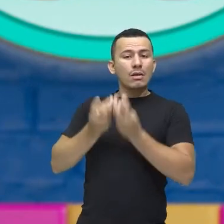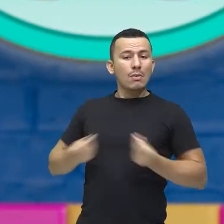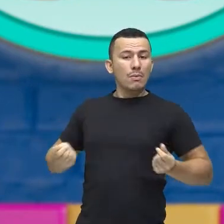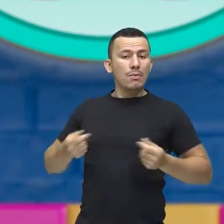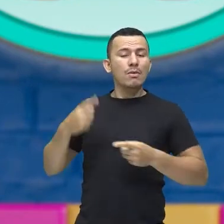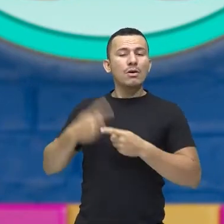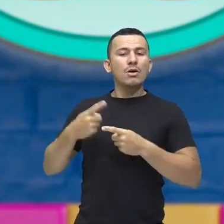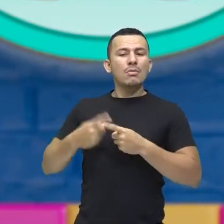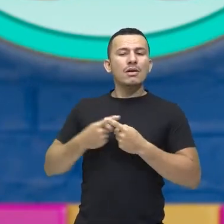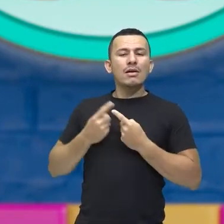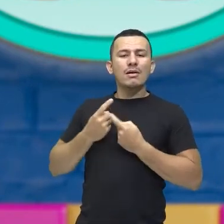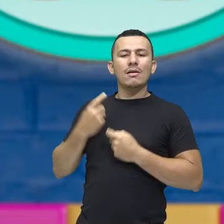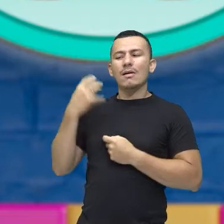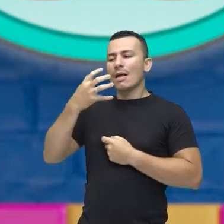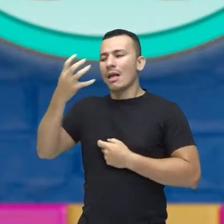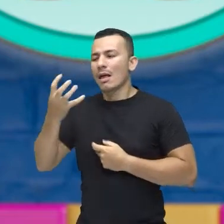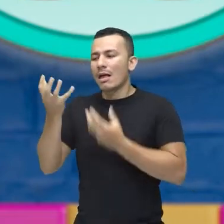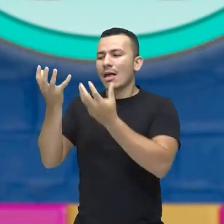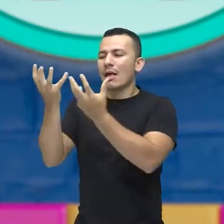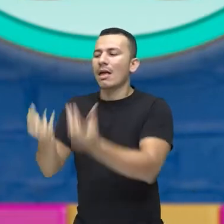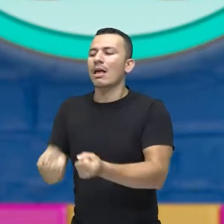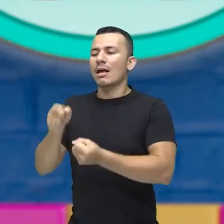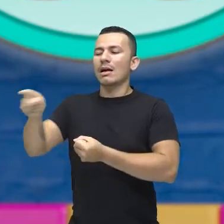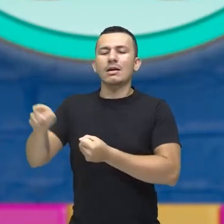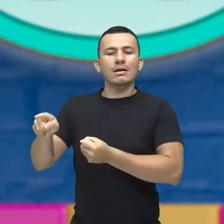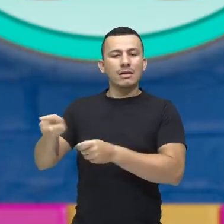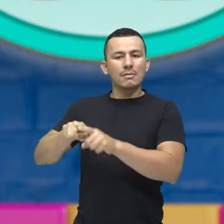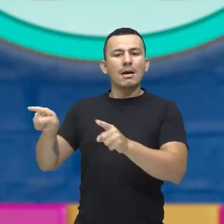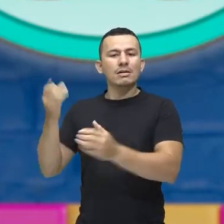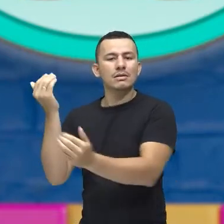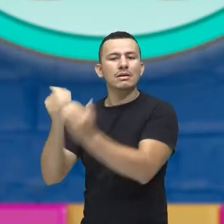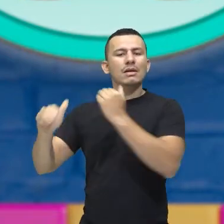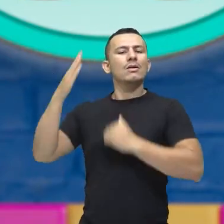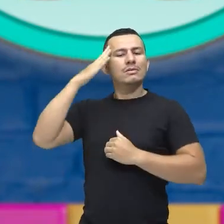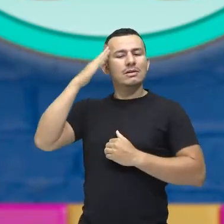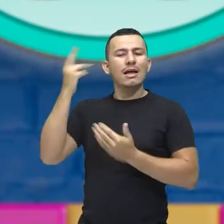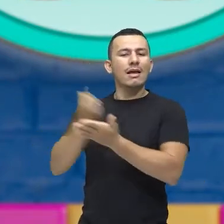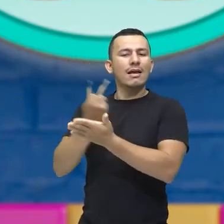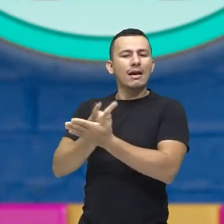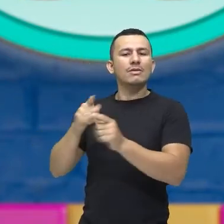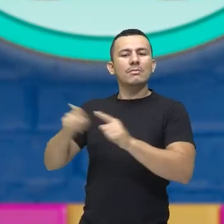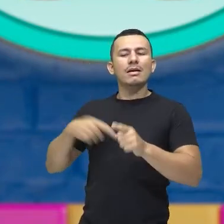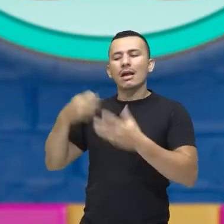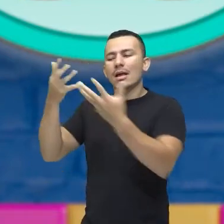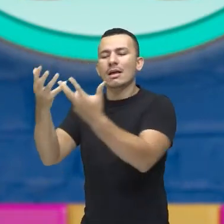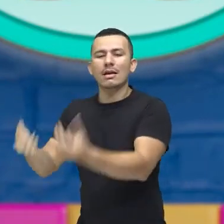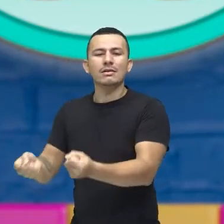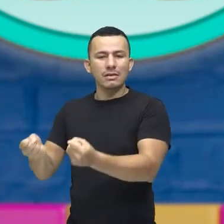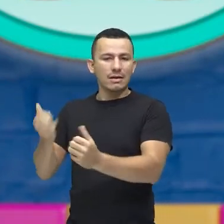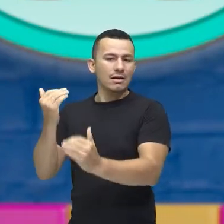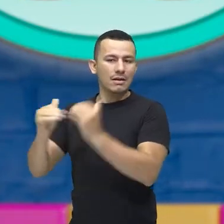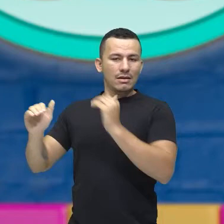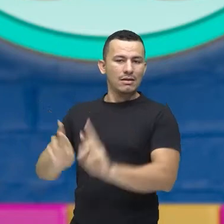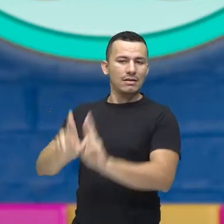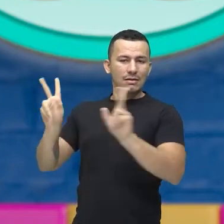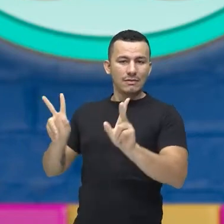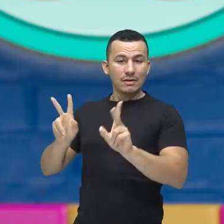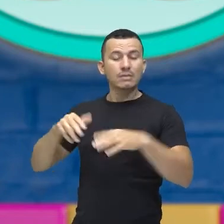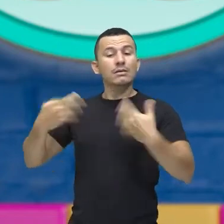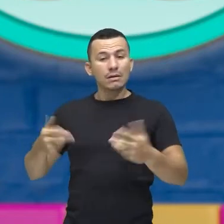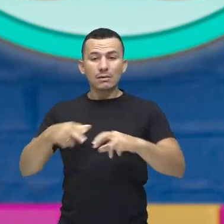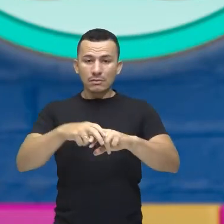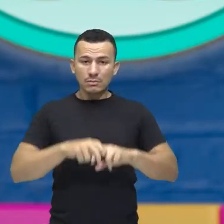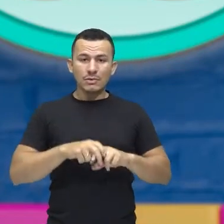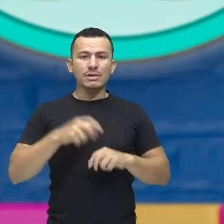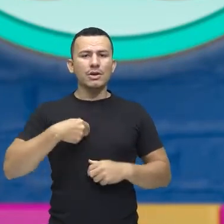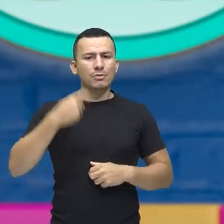acabo me deixando ser violado nos processos que eu sei que não são para mim, que eu sei que não funcionam comigo. Então, de repente,